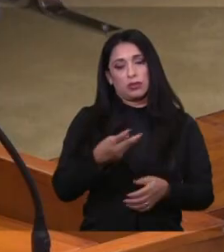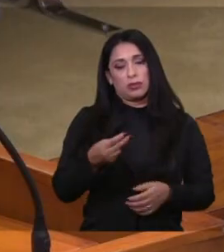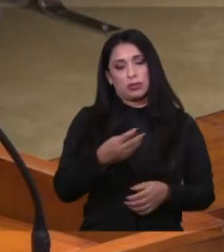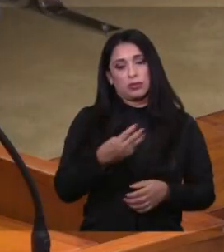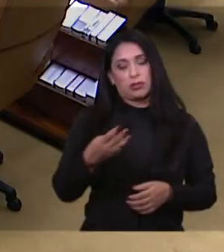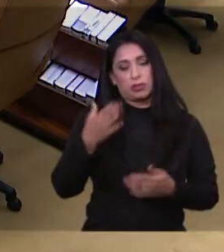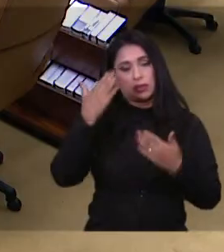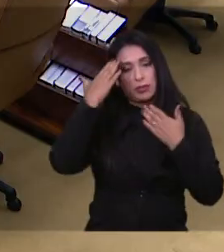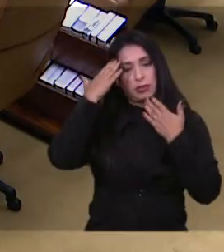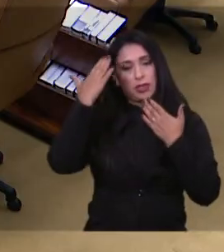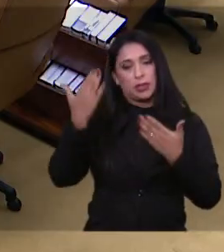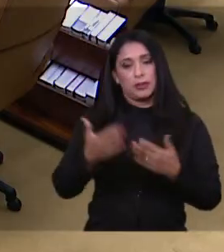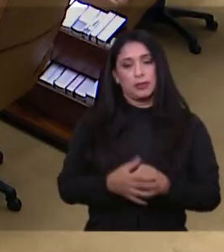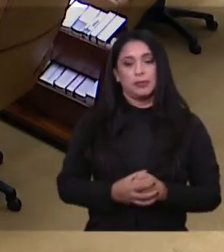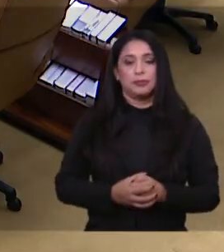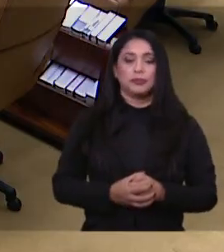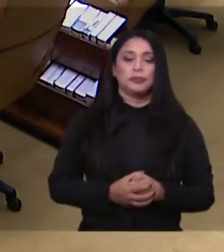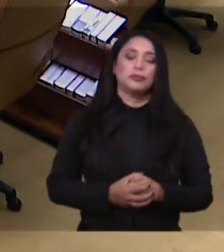Muito obrigado.